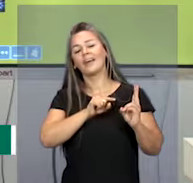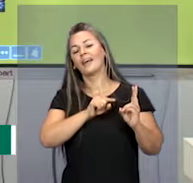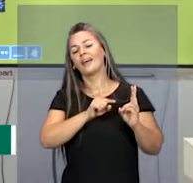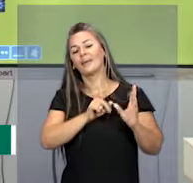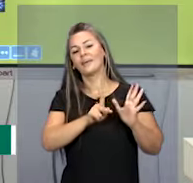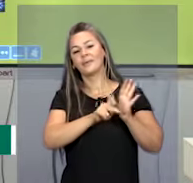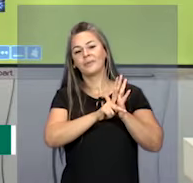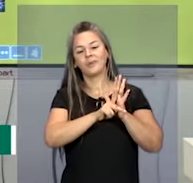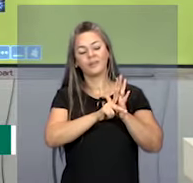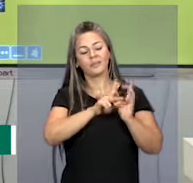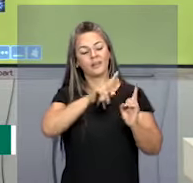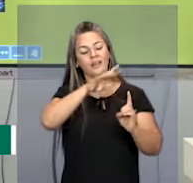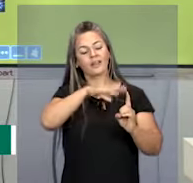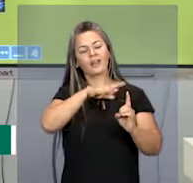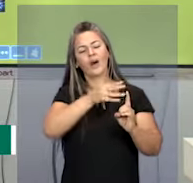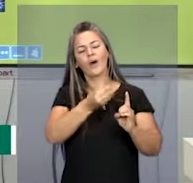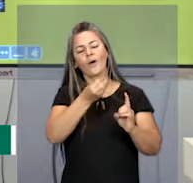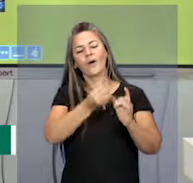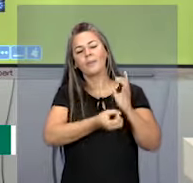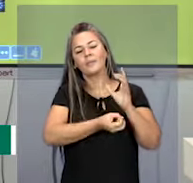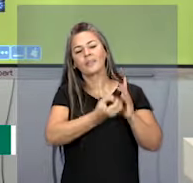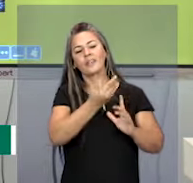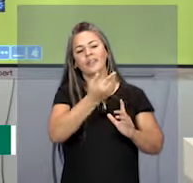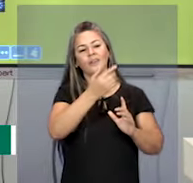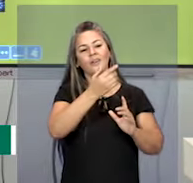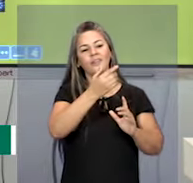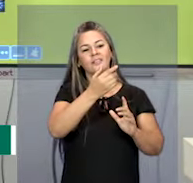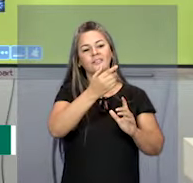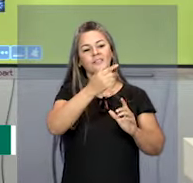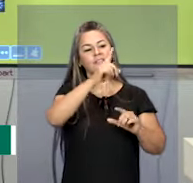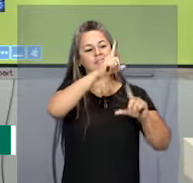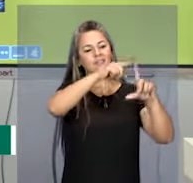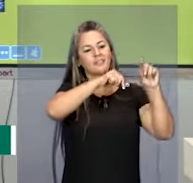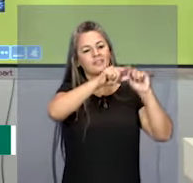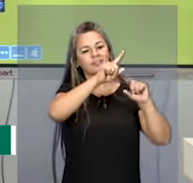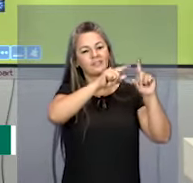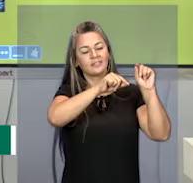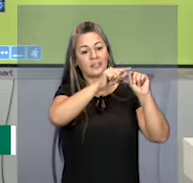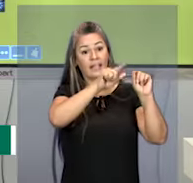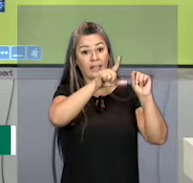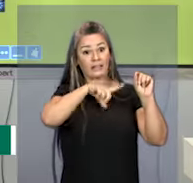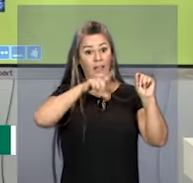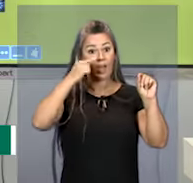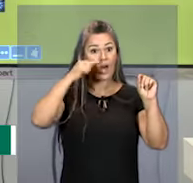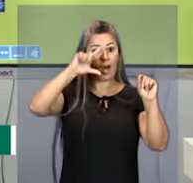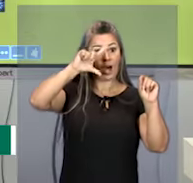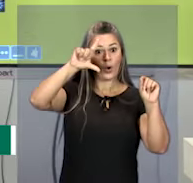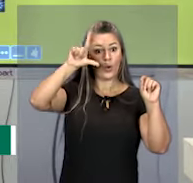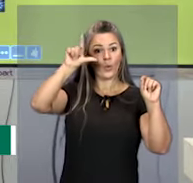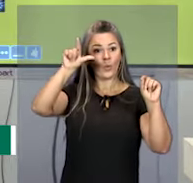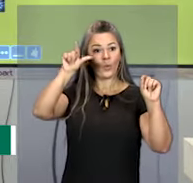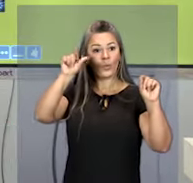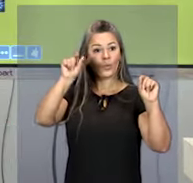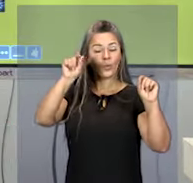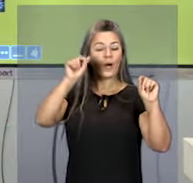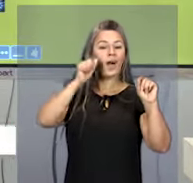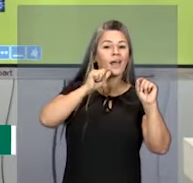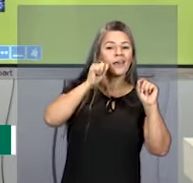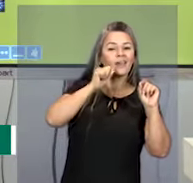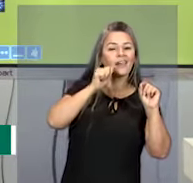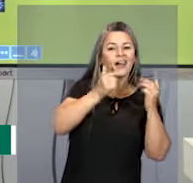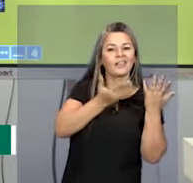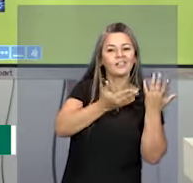Então, vocês estão vendo aqui que tem a lua, né? E tem aqui uma mocinha subindo para o céu e virando